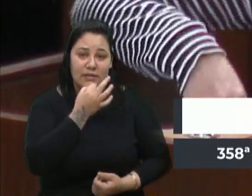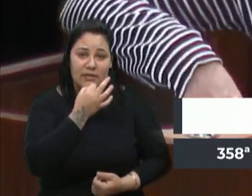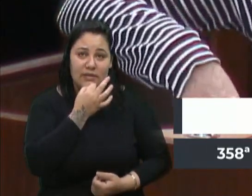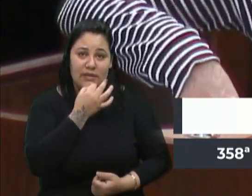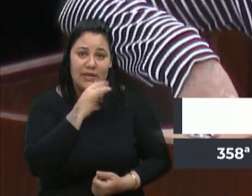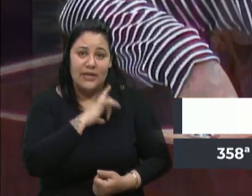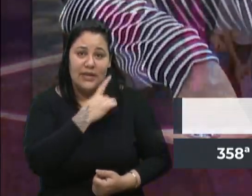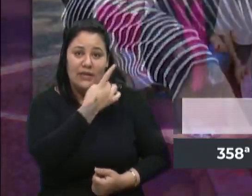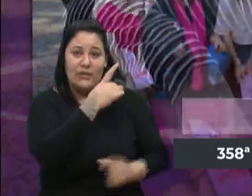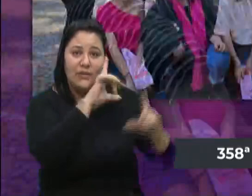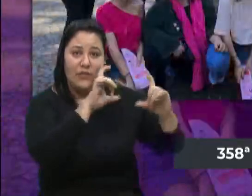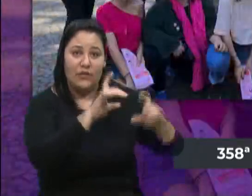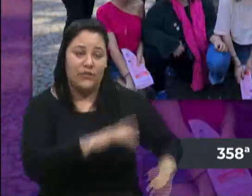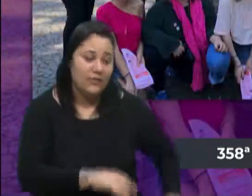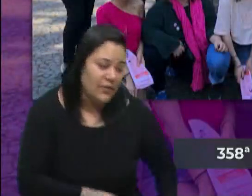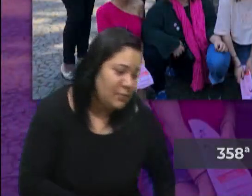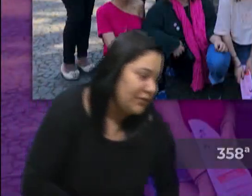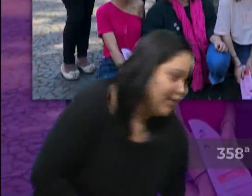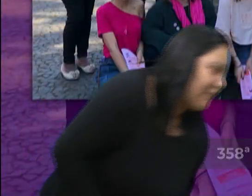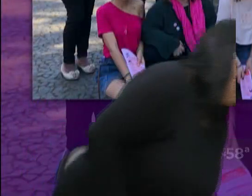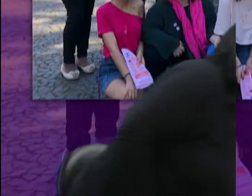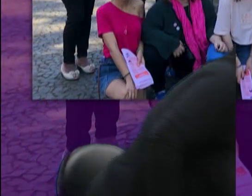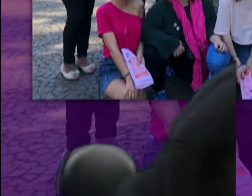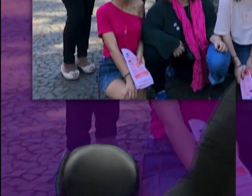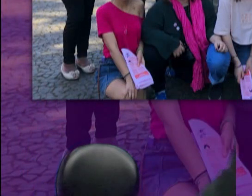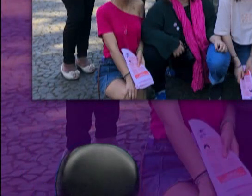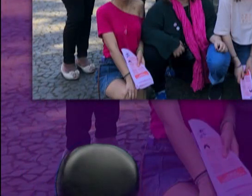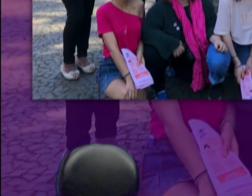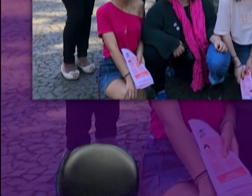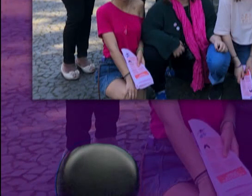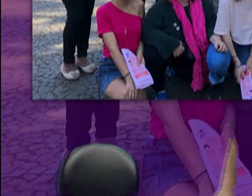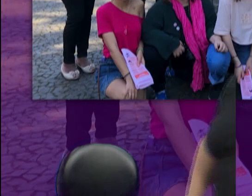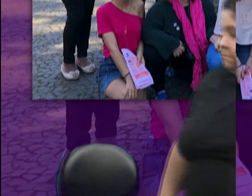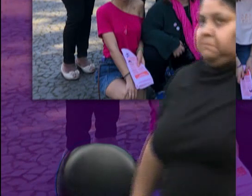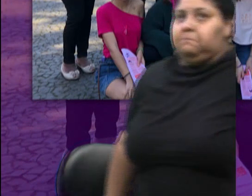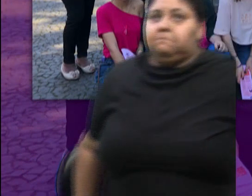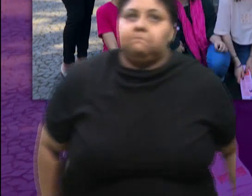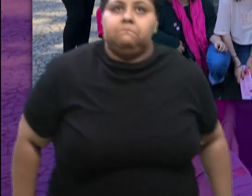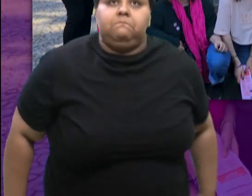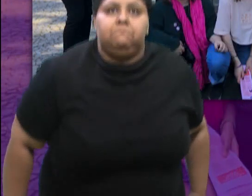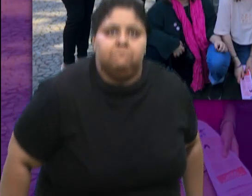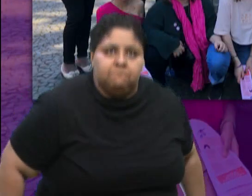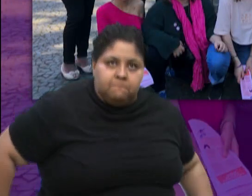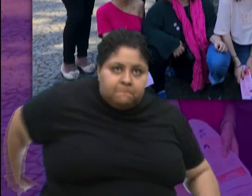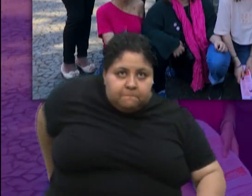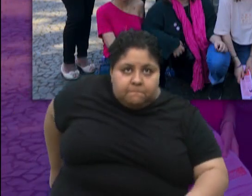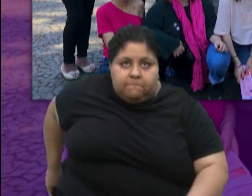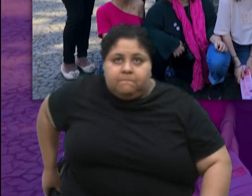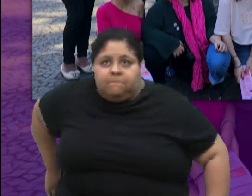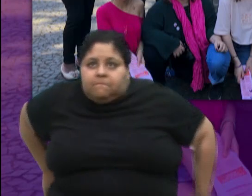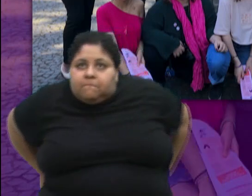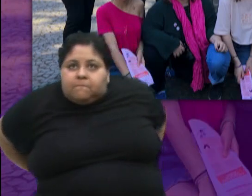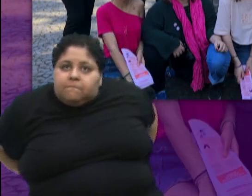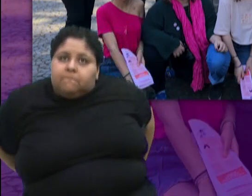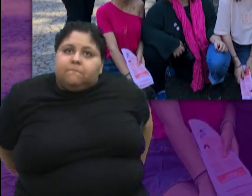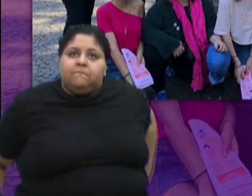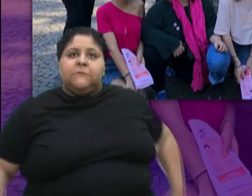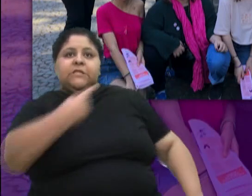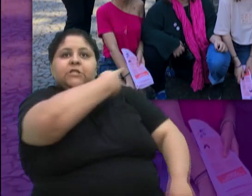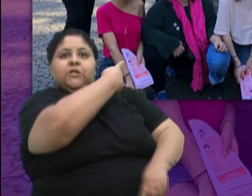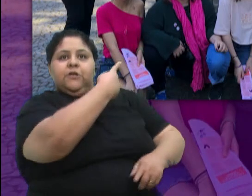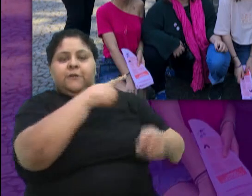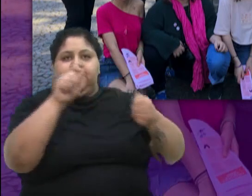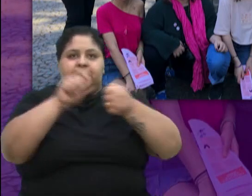uma foto, a vereadora Estela está na foto, tem uma foto que nós fizemos um movimento aqui,